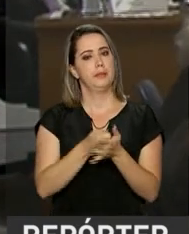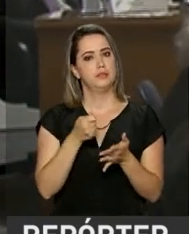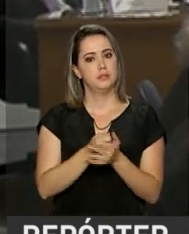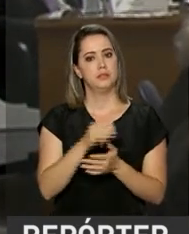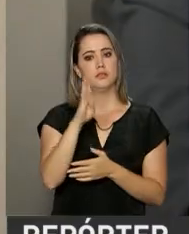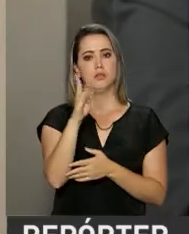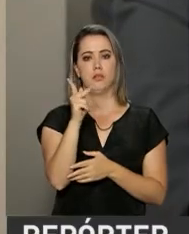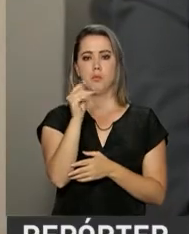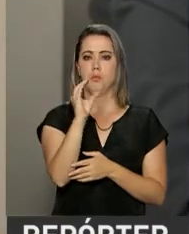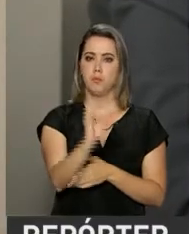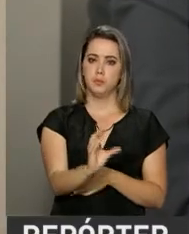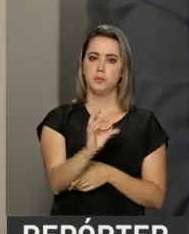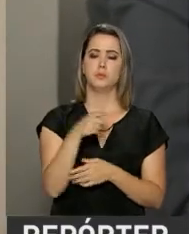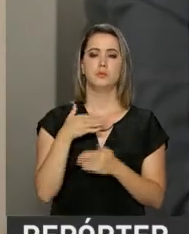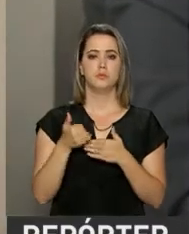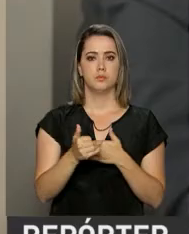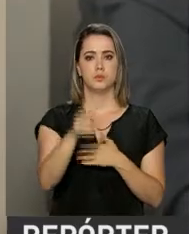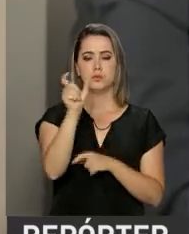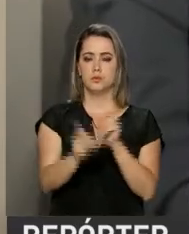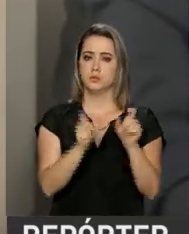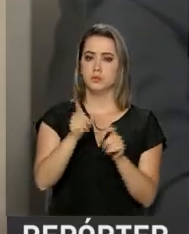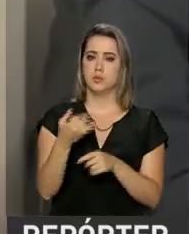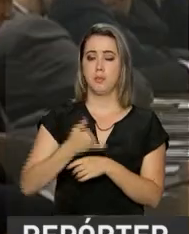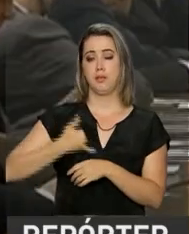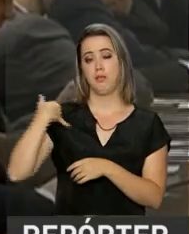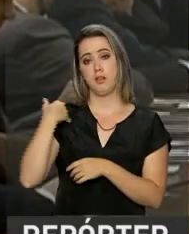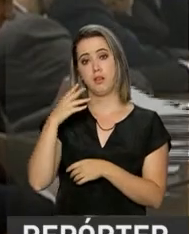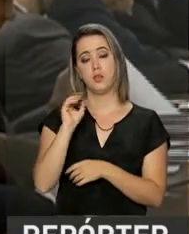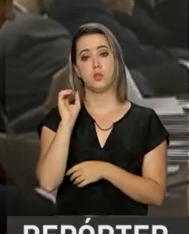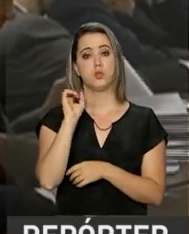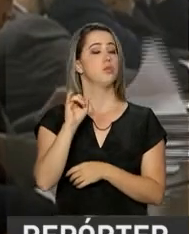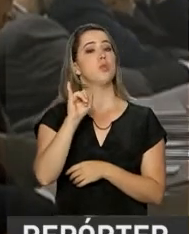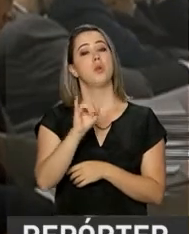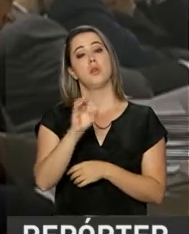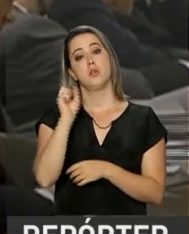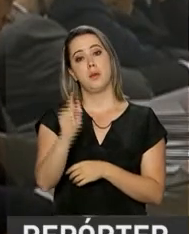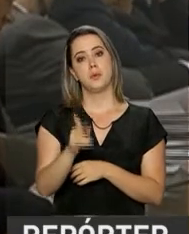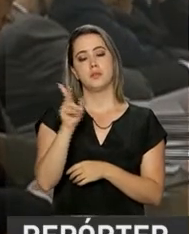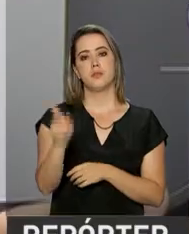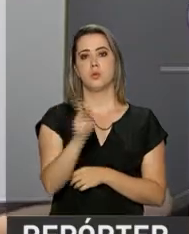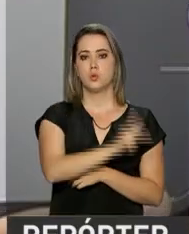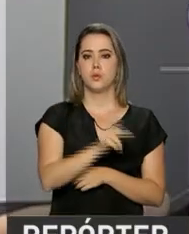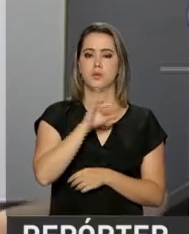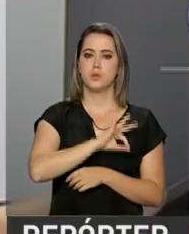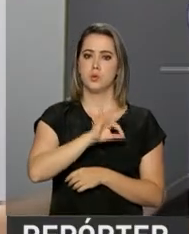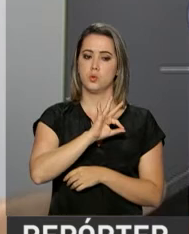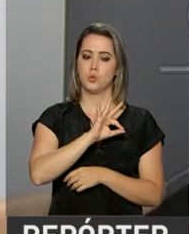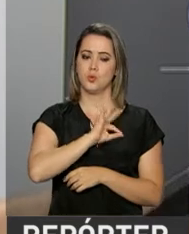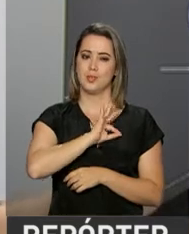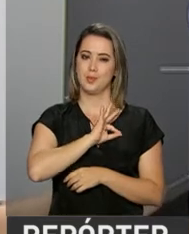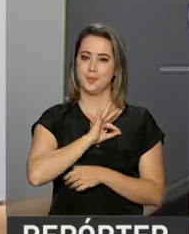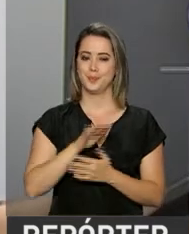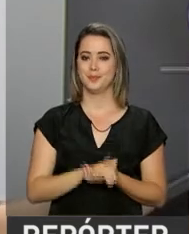do BPC, o benefício de prestação continuada, e da idade para a aposentadoria de professores e policiais. Todas as mudanças que